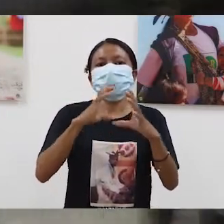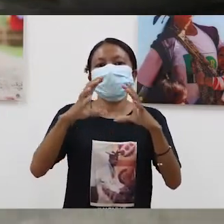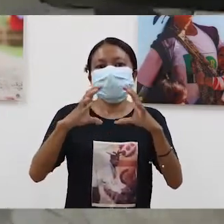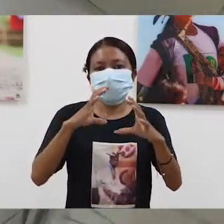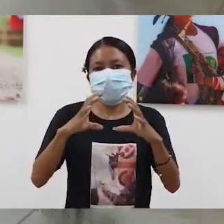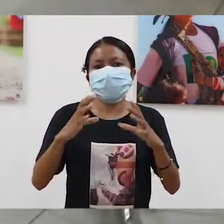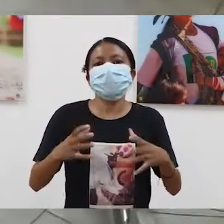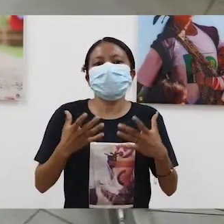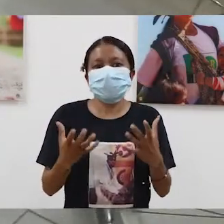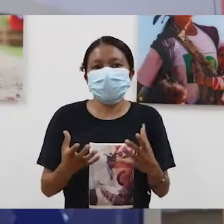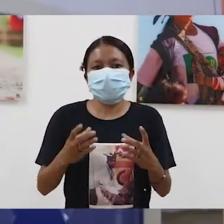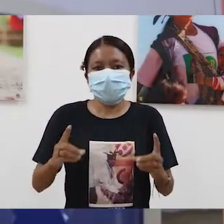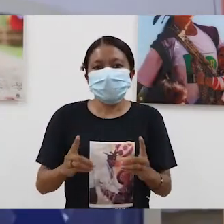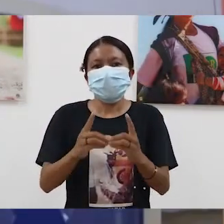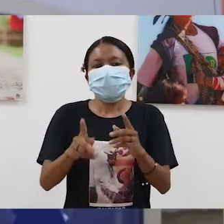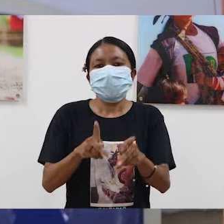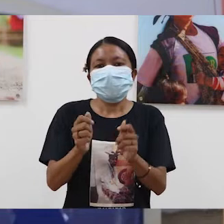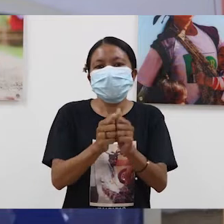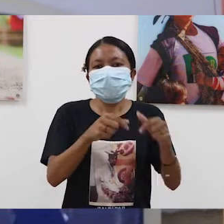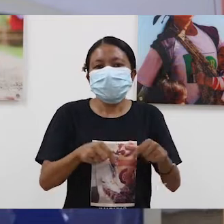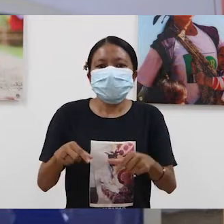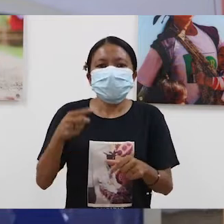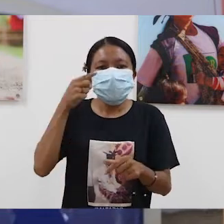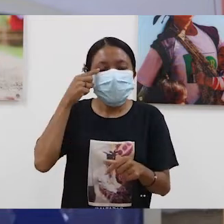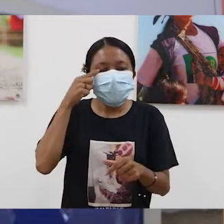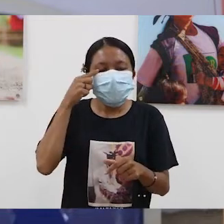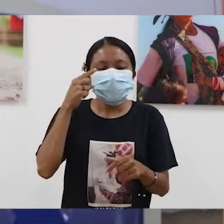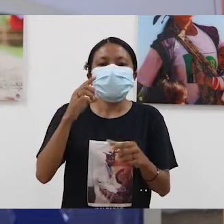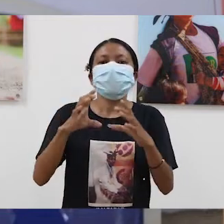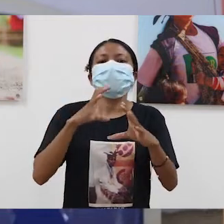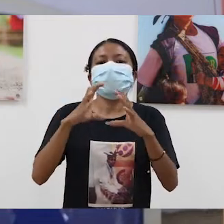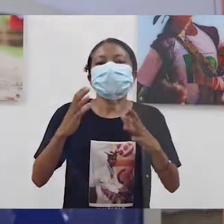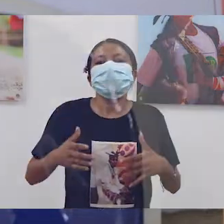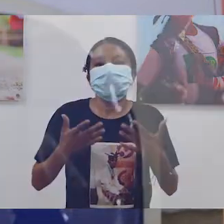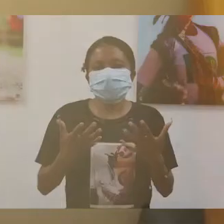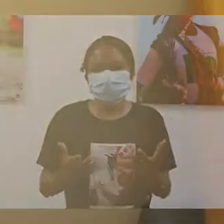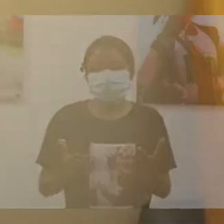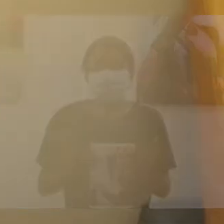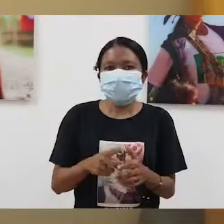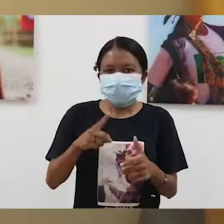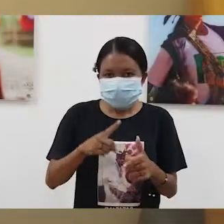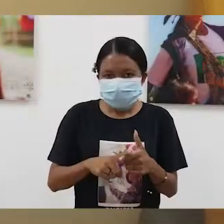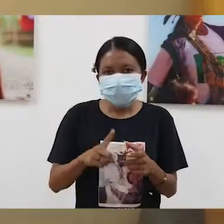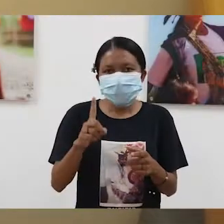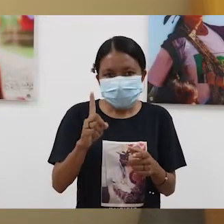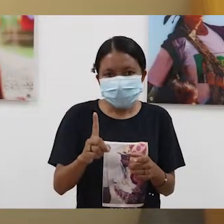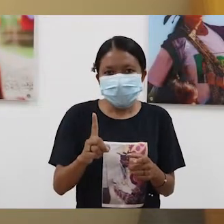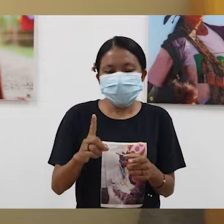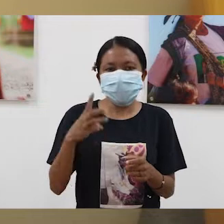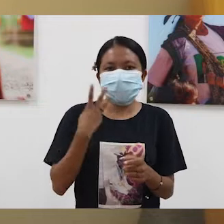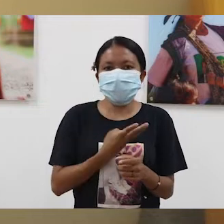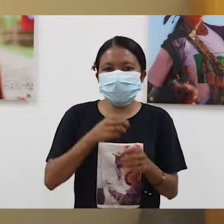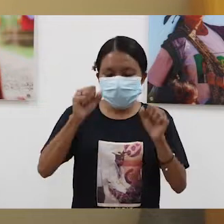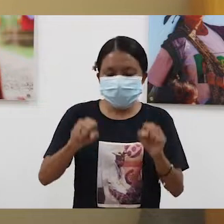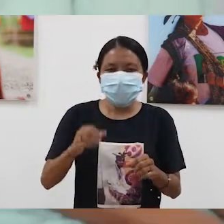facilita no oinsa, se hau hasoro ema ho deficiente matang, hau ninha maneira tu qualia no oinsa. Salen ir a ne mos, tebele